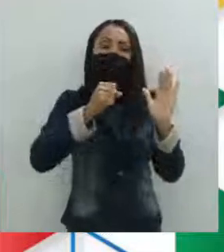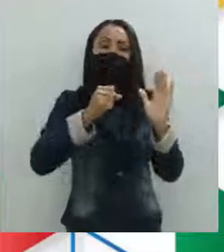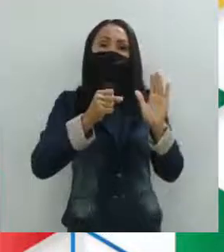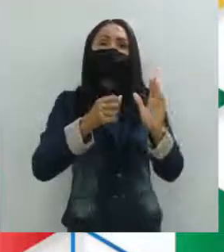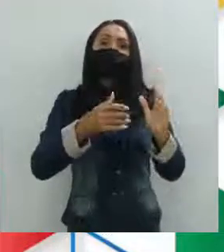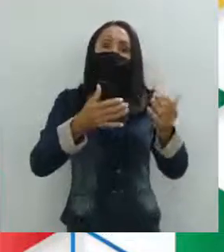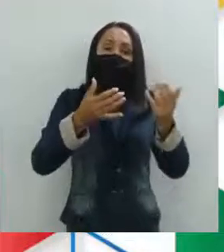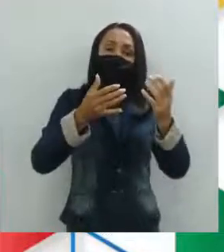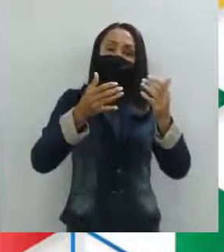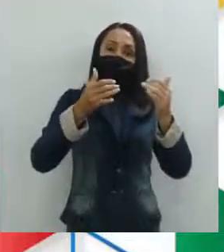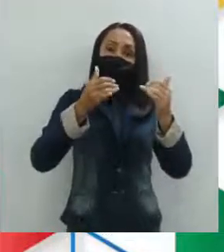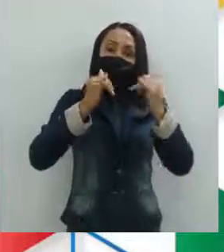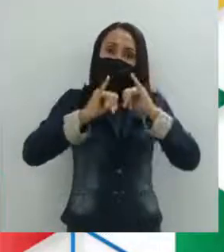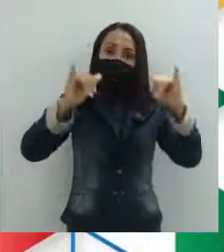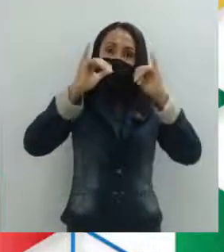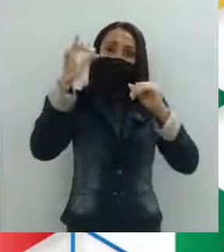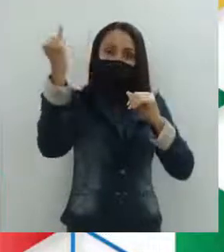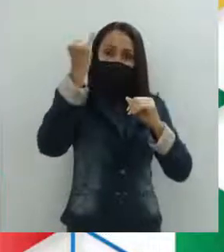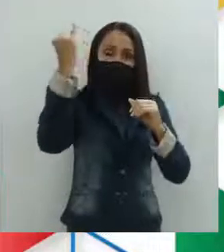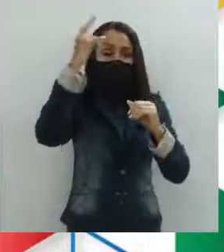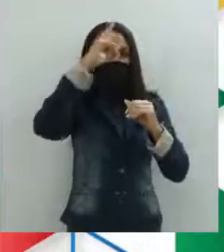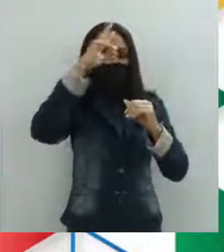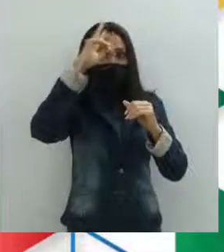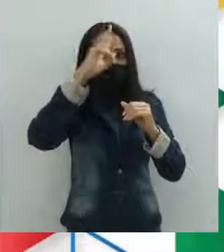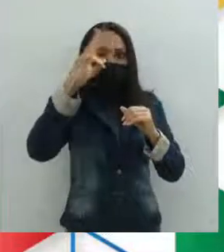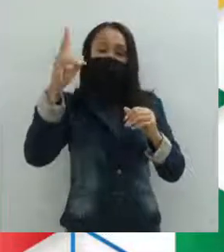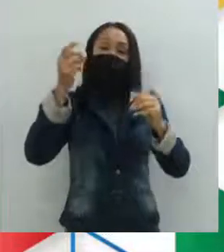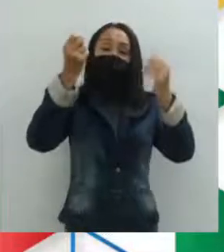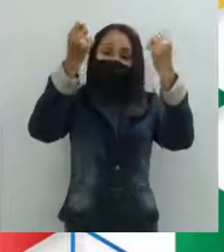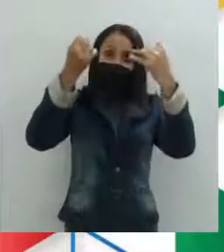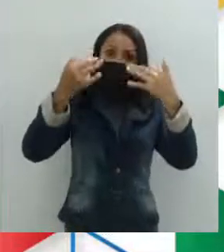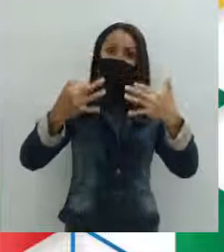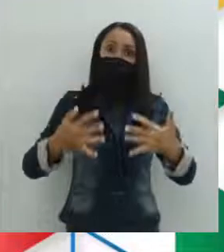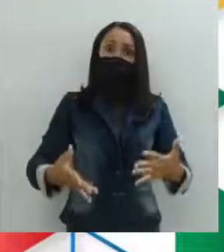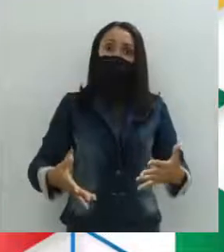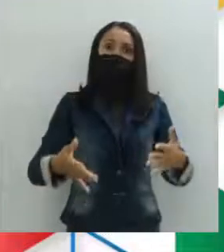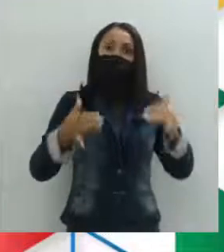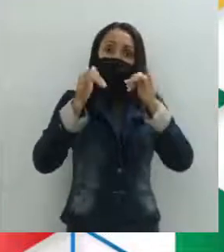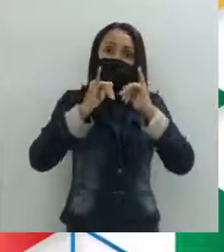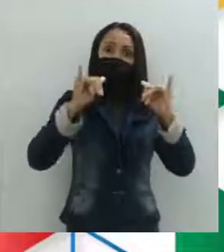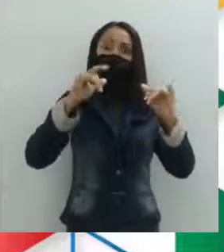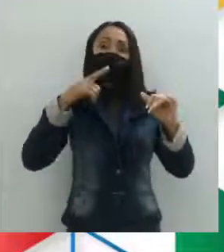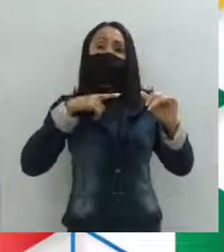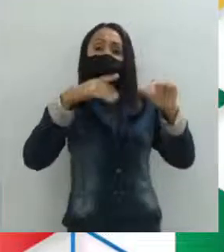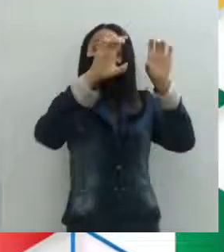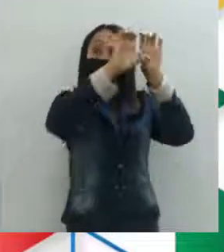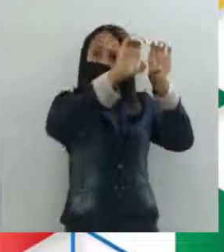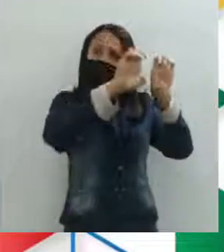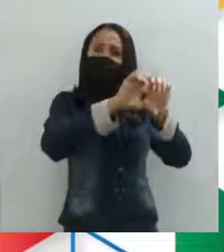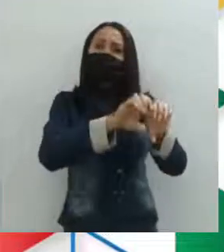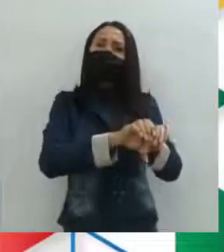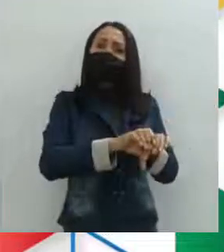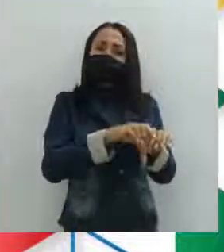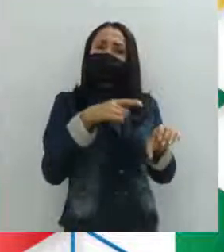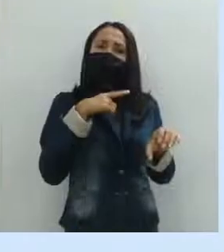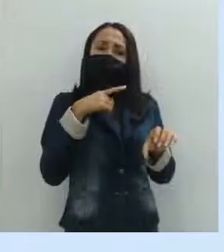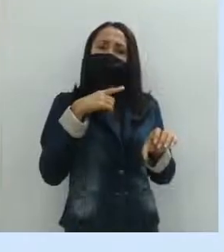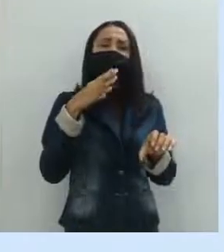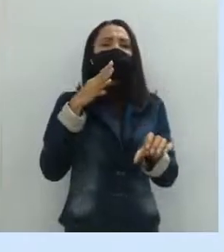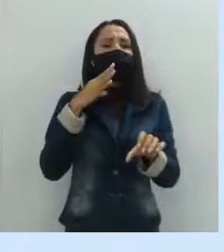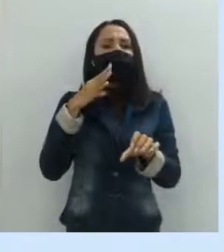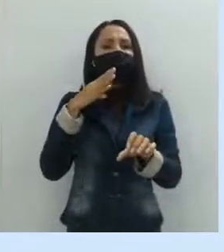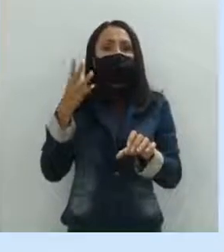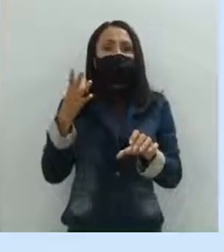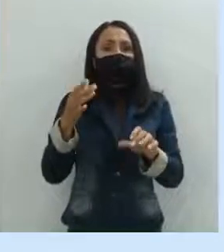informações relevantes. E lembrar que, como eu falei, a notícia tem a sua estrutura, que vamos conhecer. E há